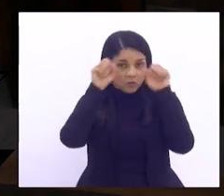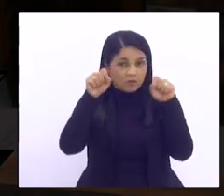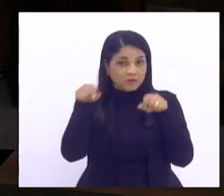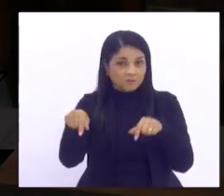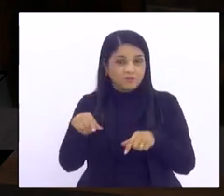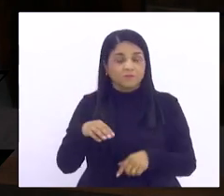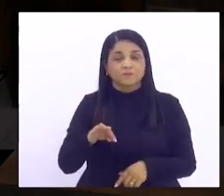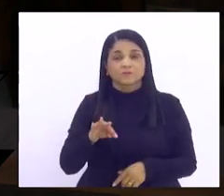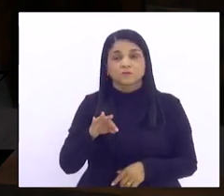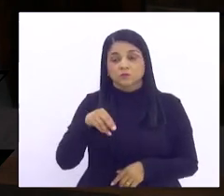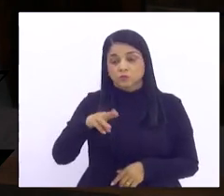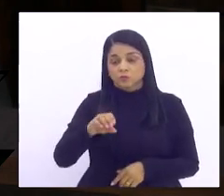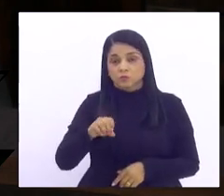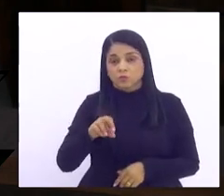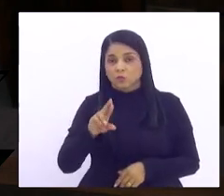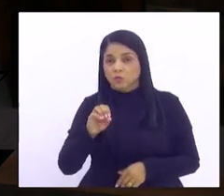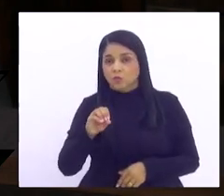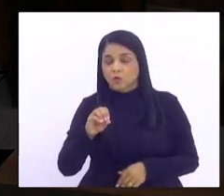não,